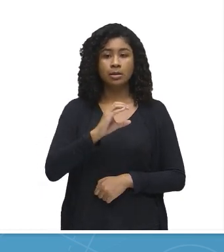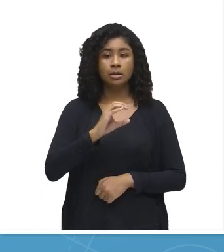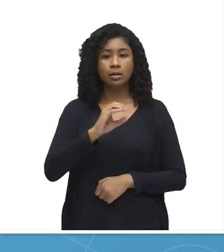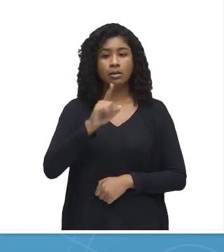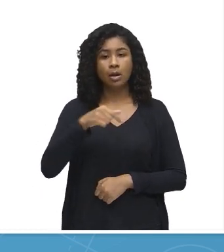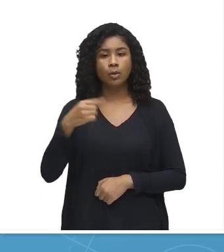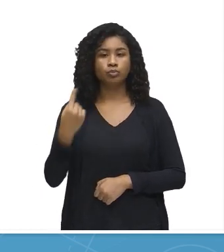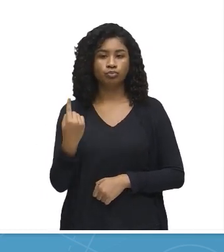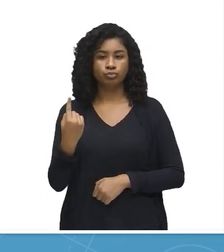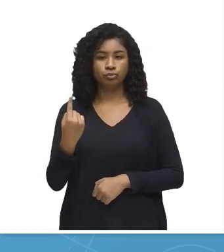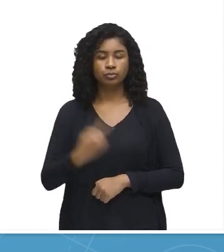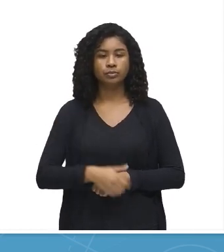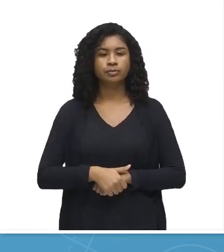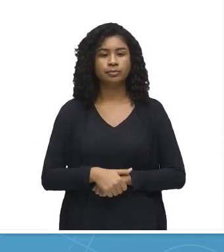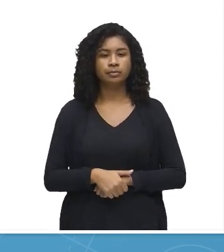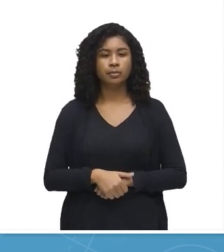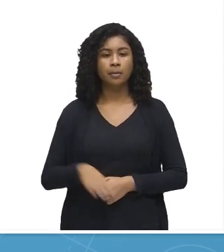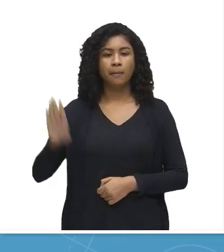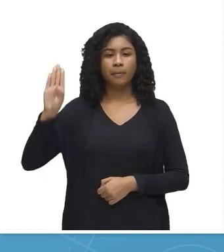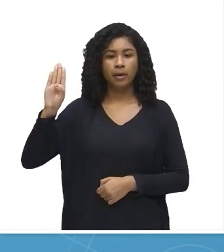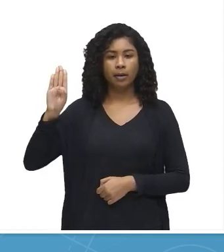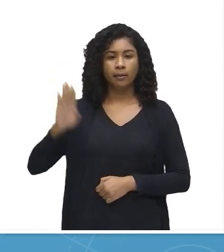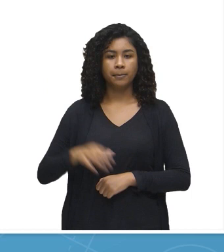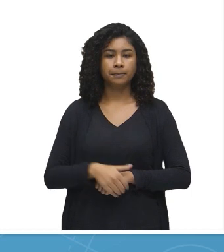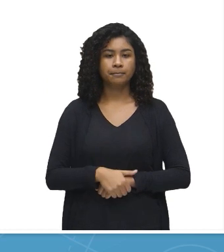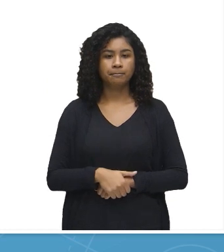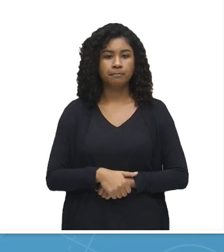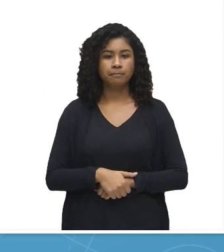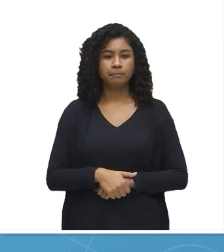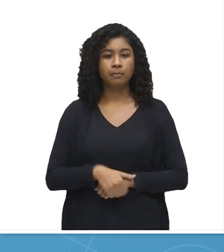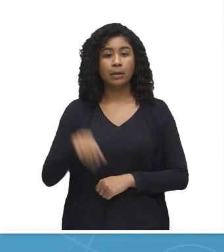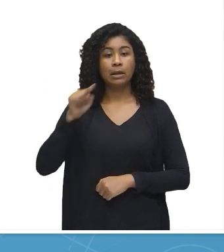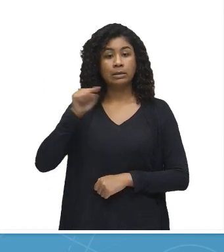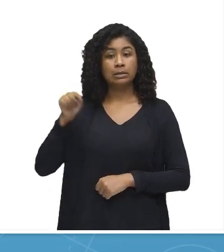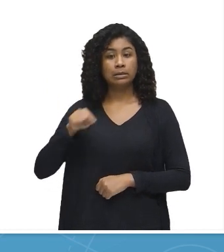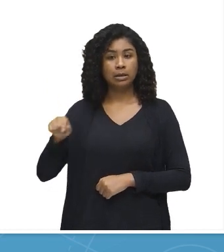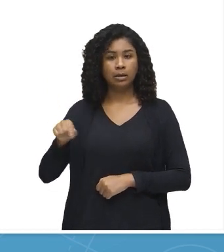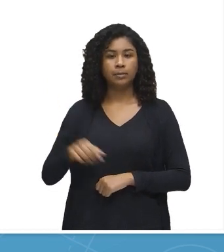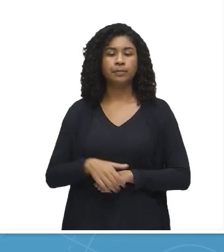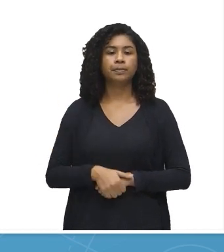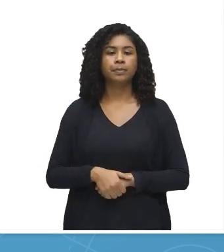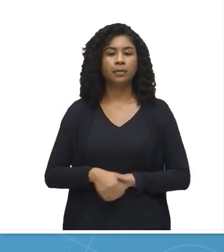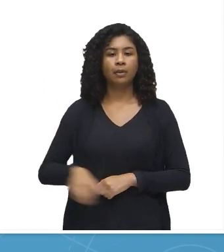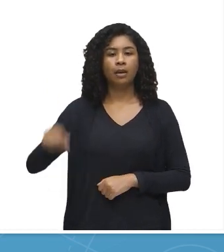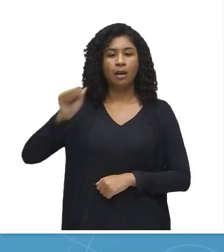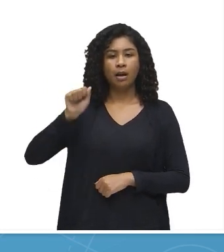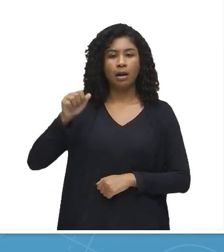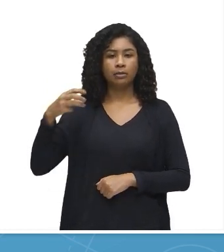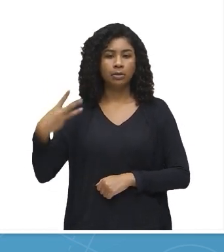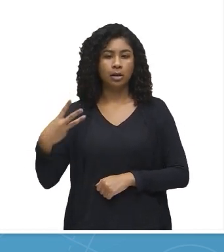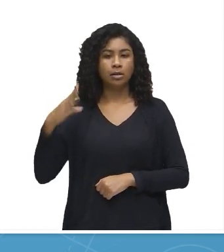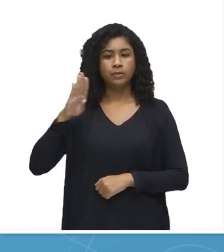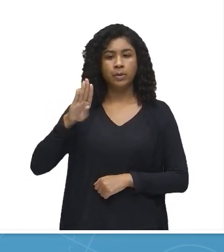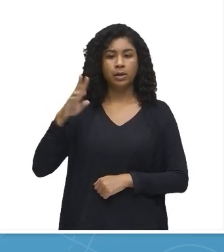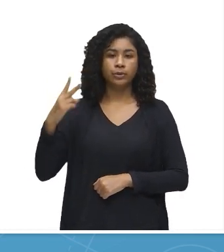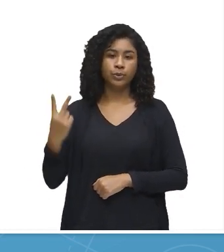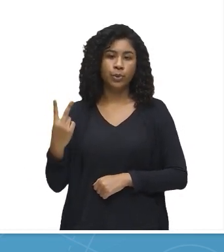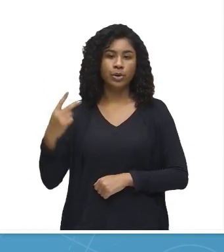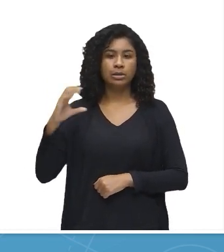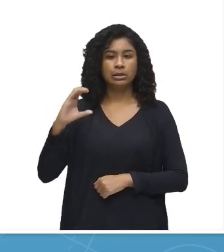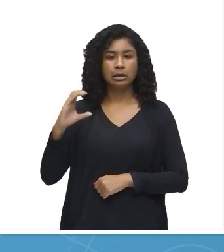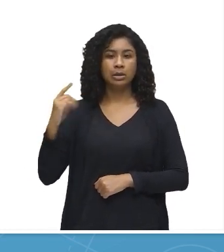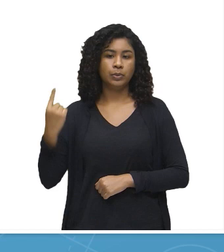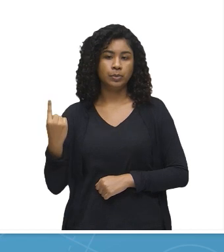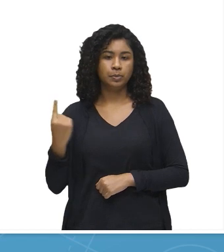1. Na letra B, incógnita Z, A 3, B 2 e o C é